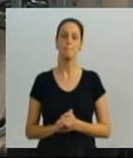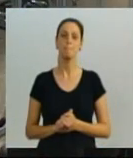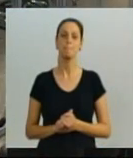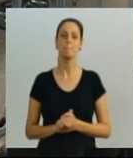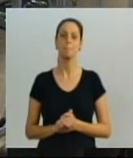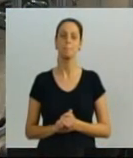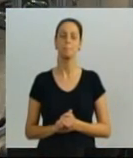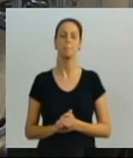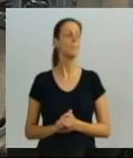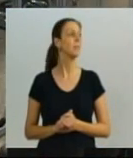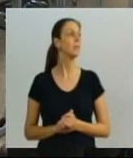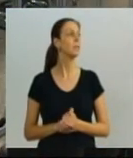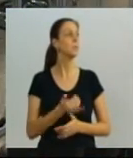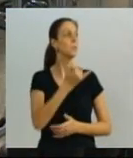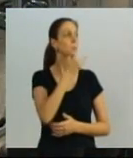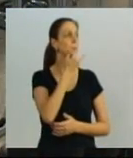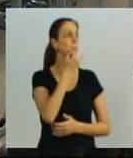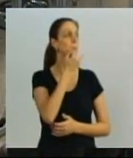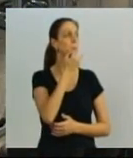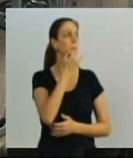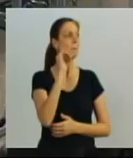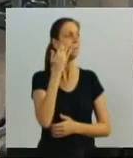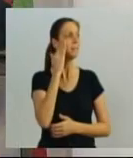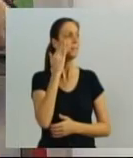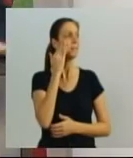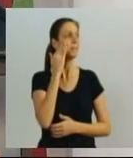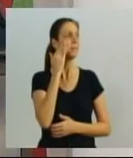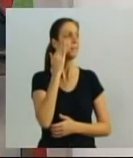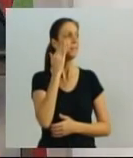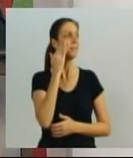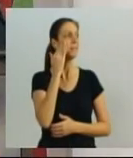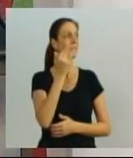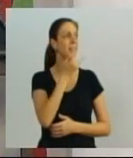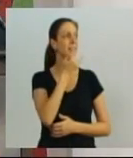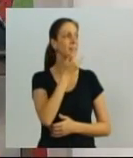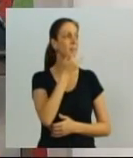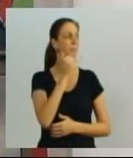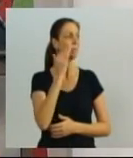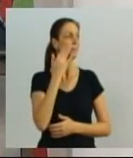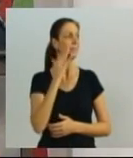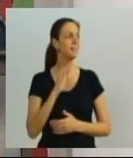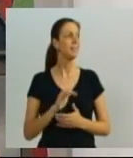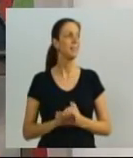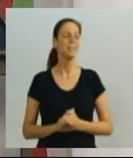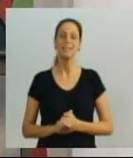Desculpa, presidente, eu não entendi. Nada, foi ontem.